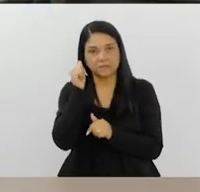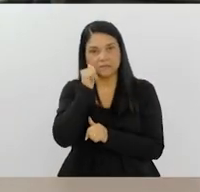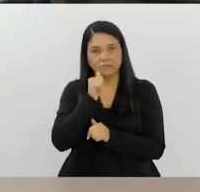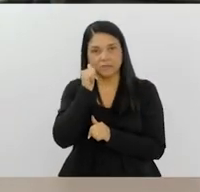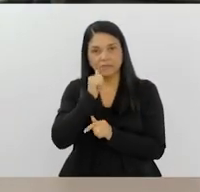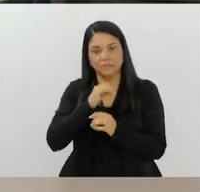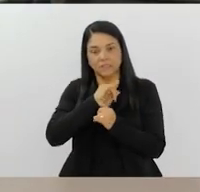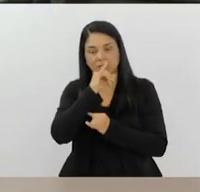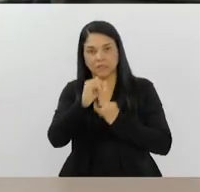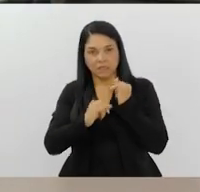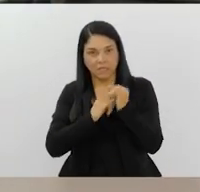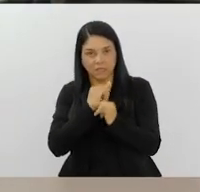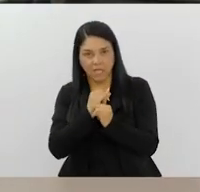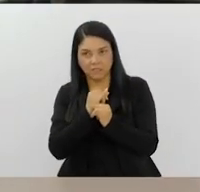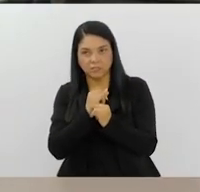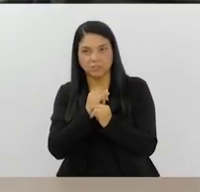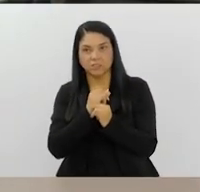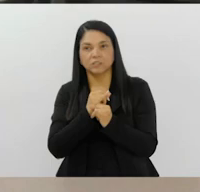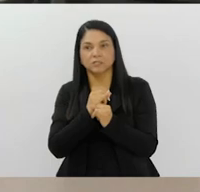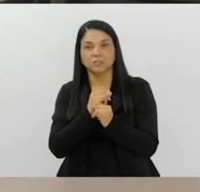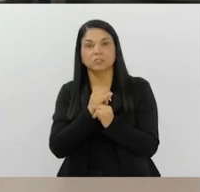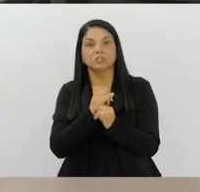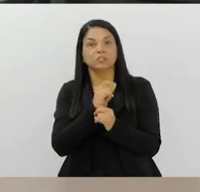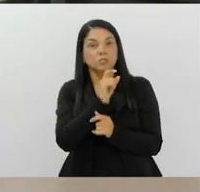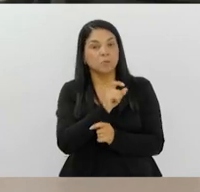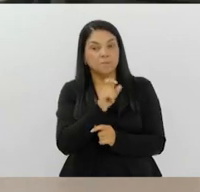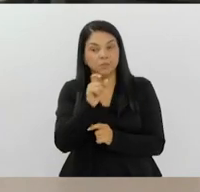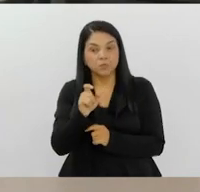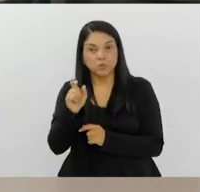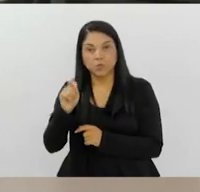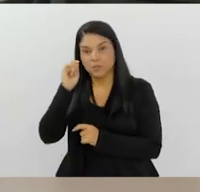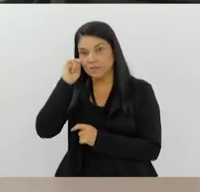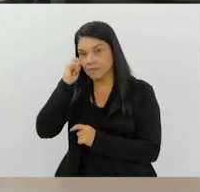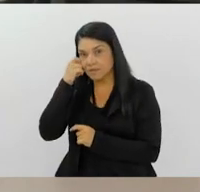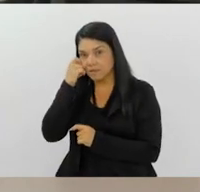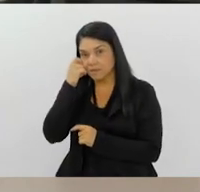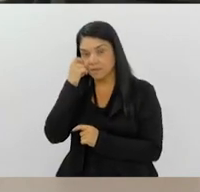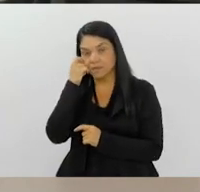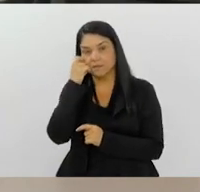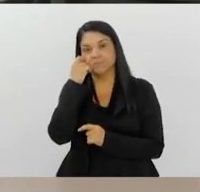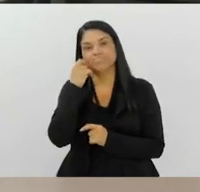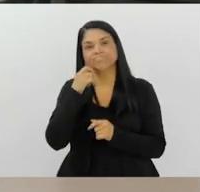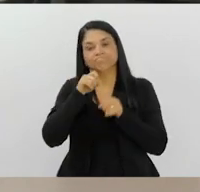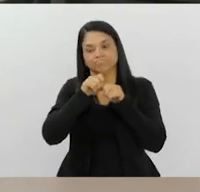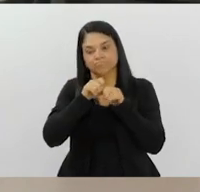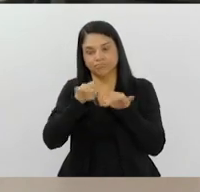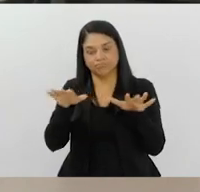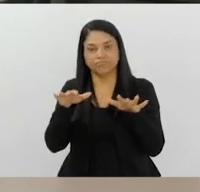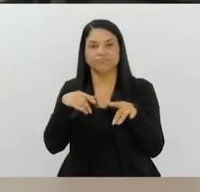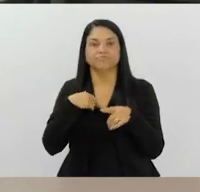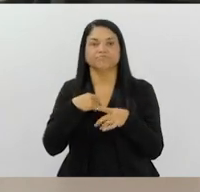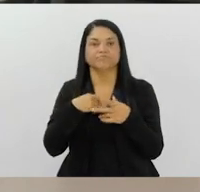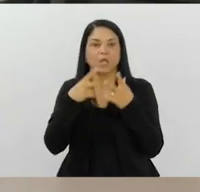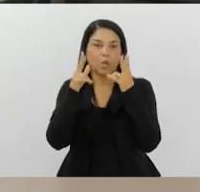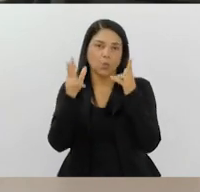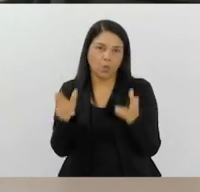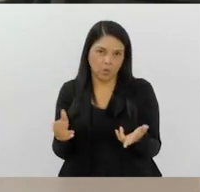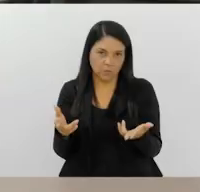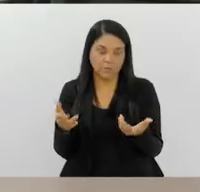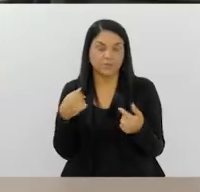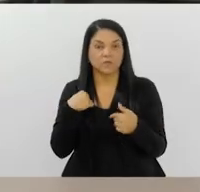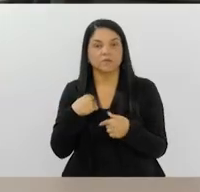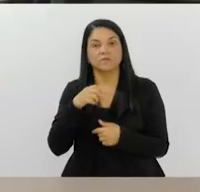internet a vulnerabilidade de pessoas negras e automaticamente isso se reproduz E aí quando a gente fala de